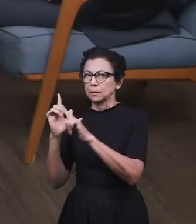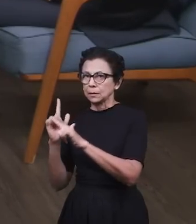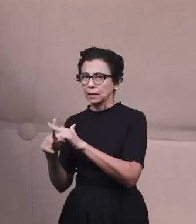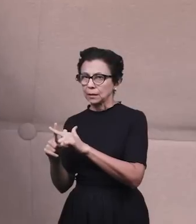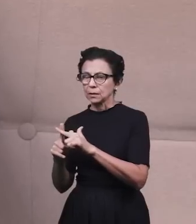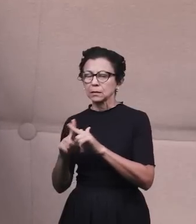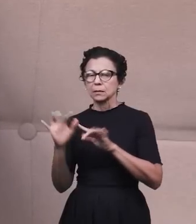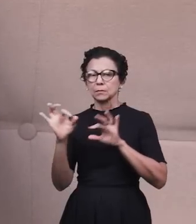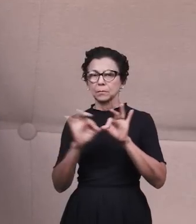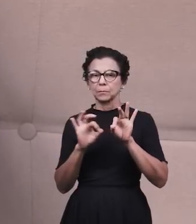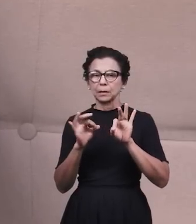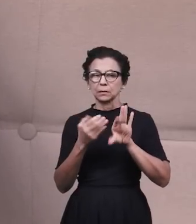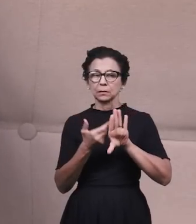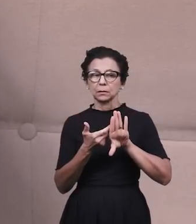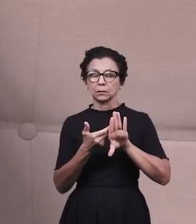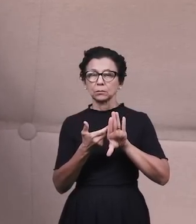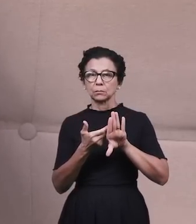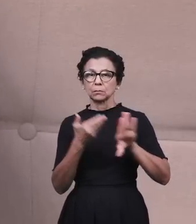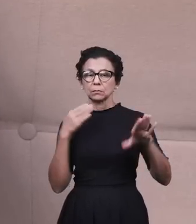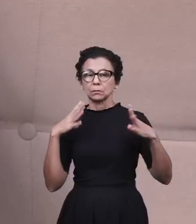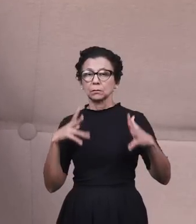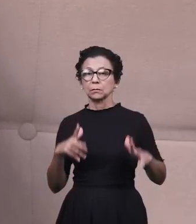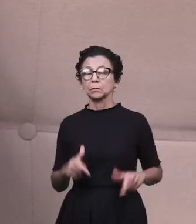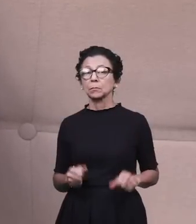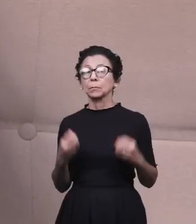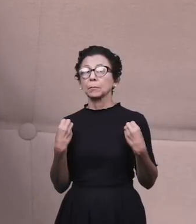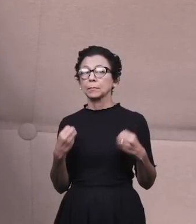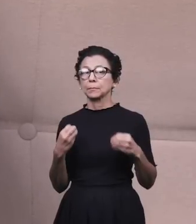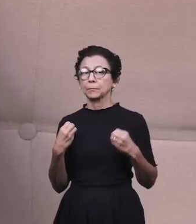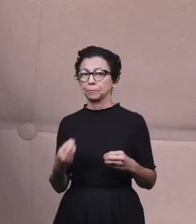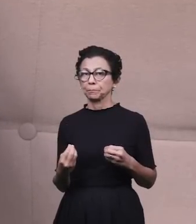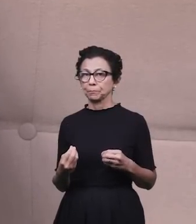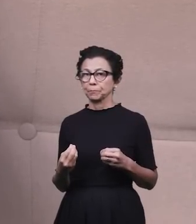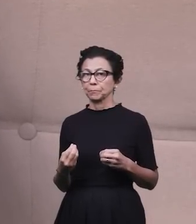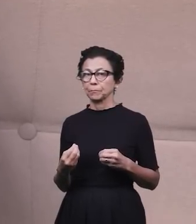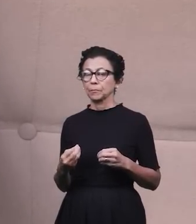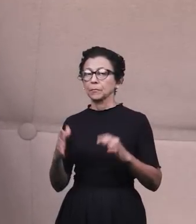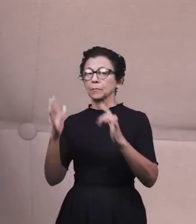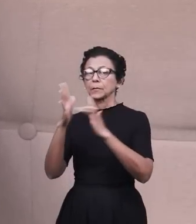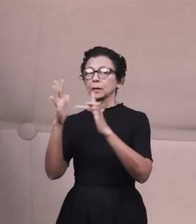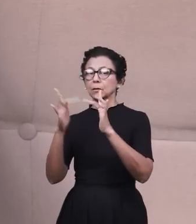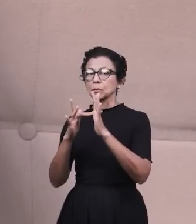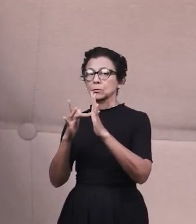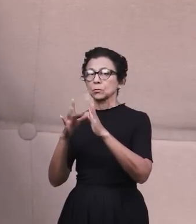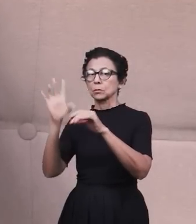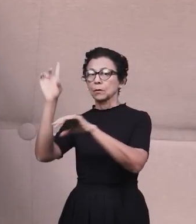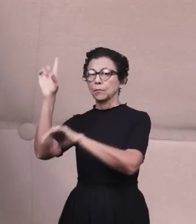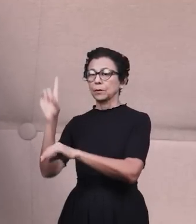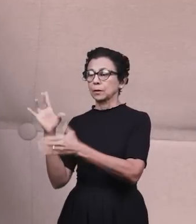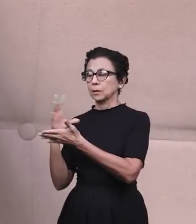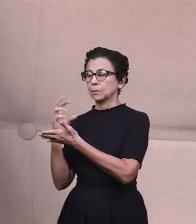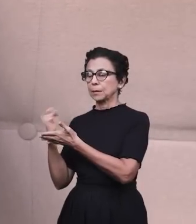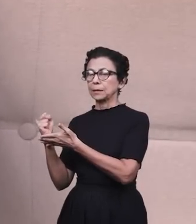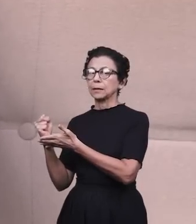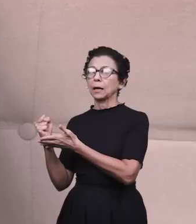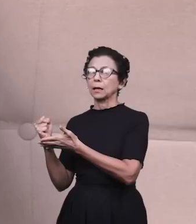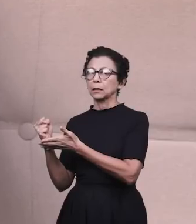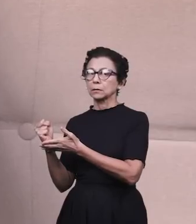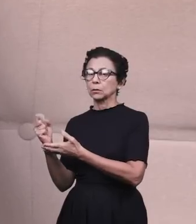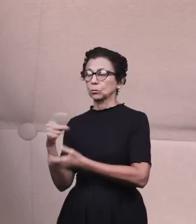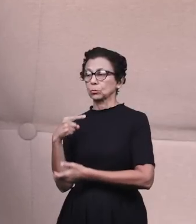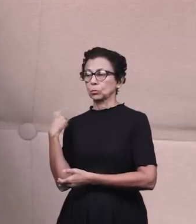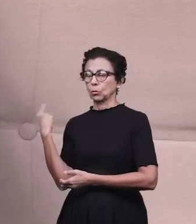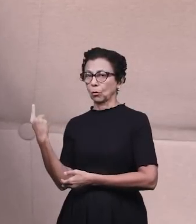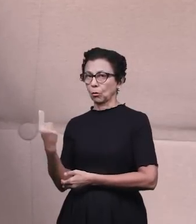É fundamental, então, que a igreja esteja sob a direção e o governo do